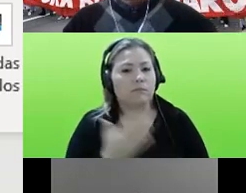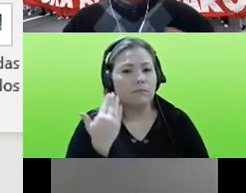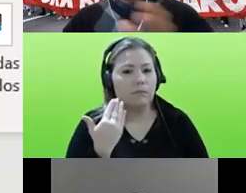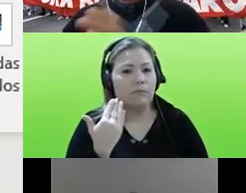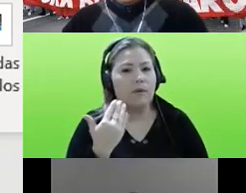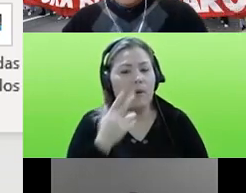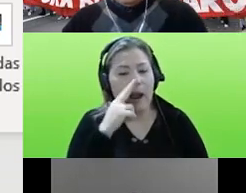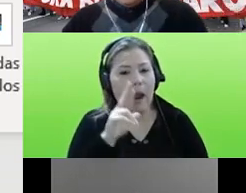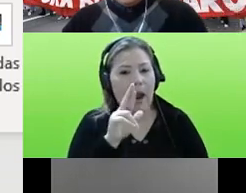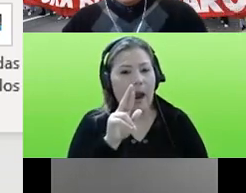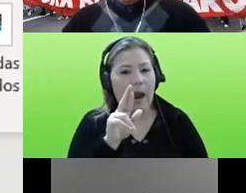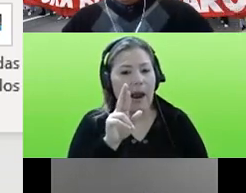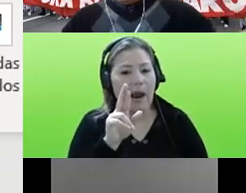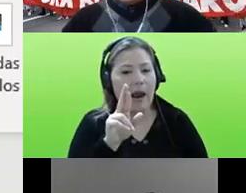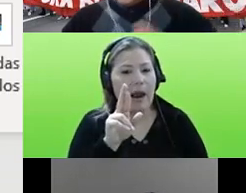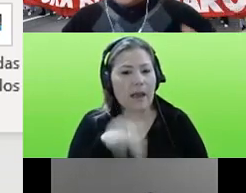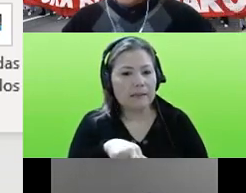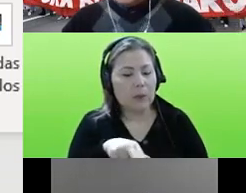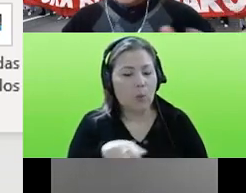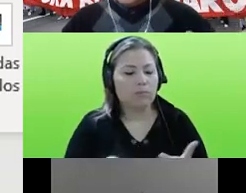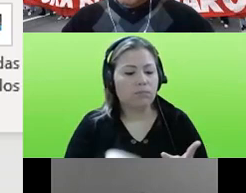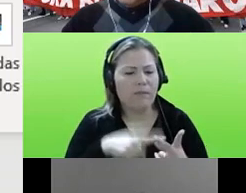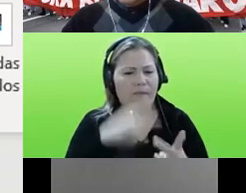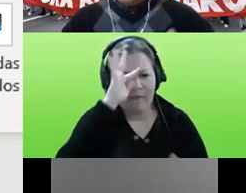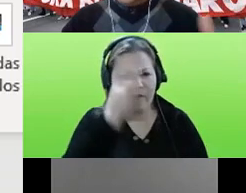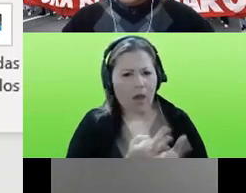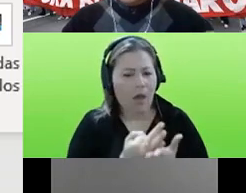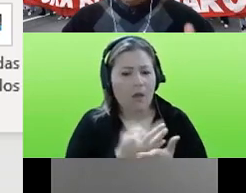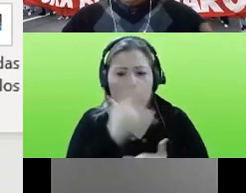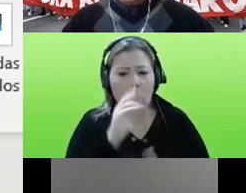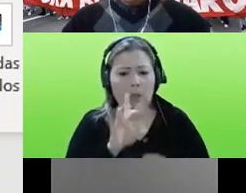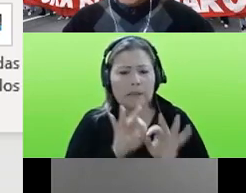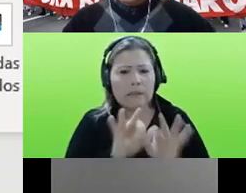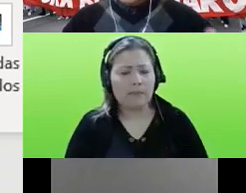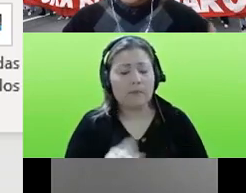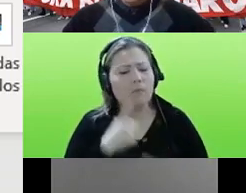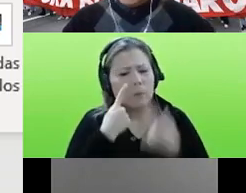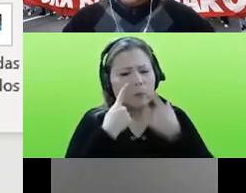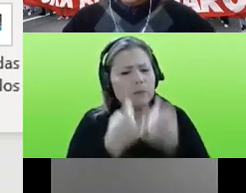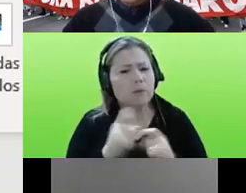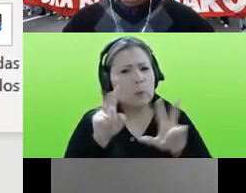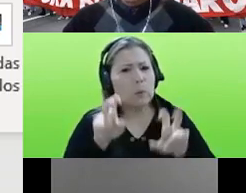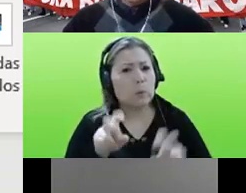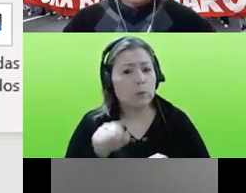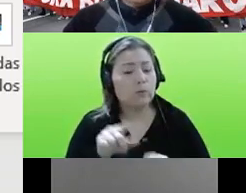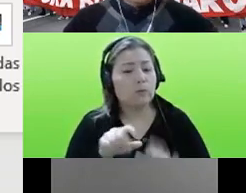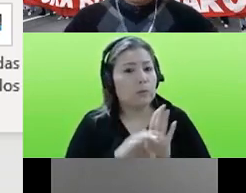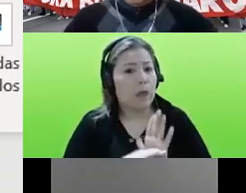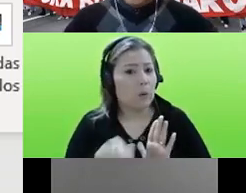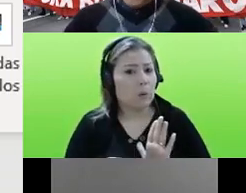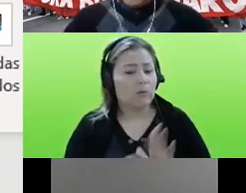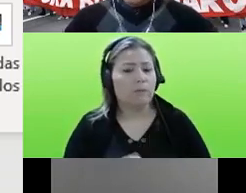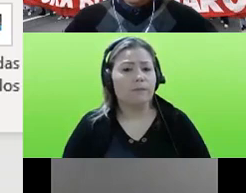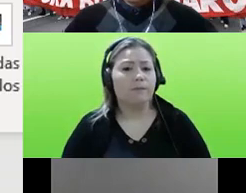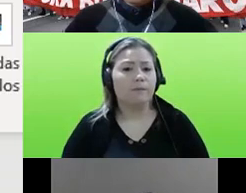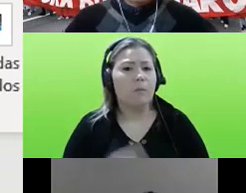razão e fé. E que não é de uma maneira simplista, isso é muito interessante para o tema da secularização, não é?